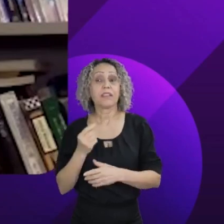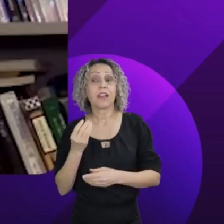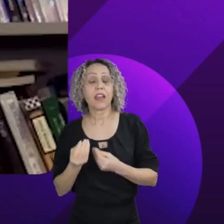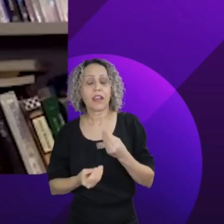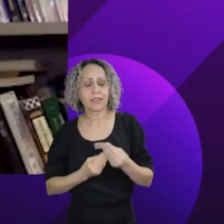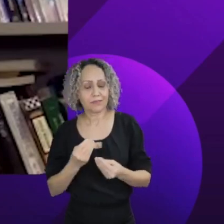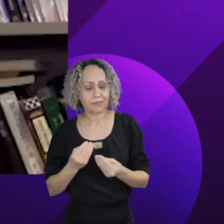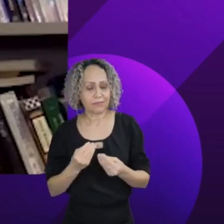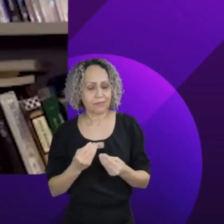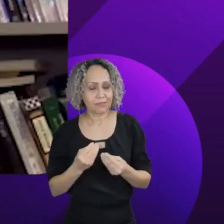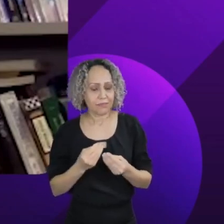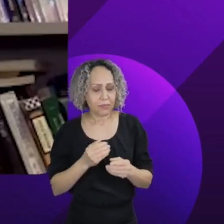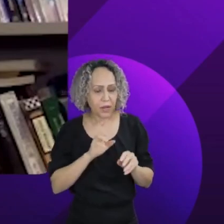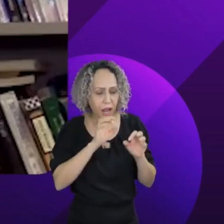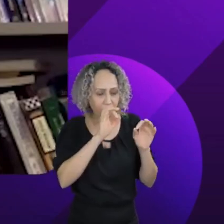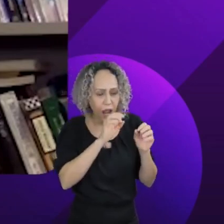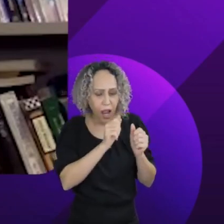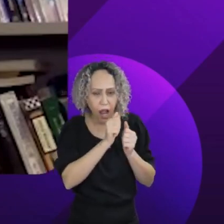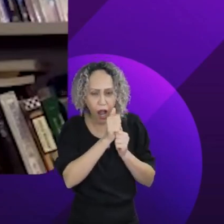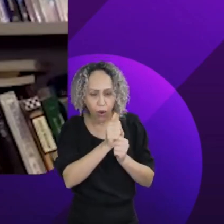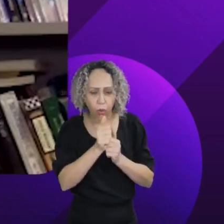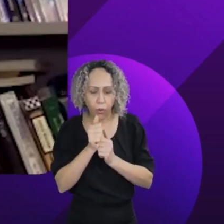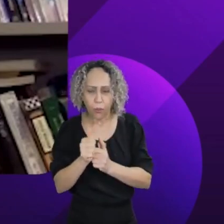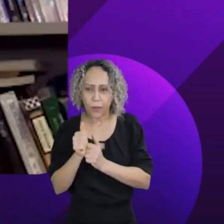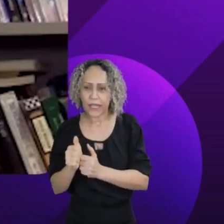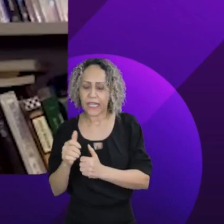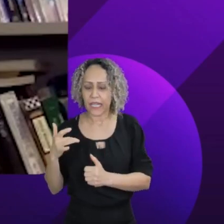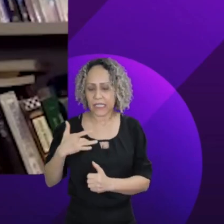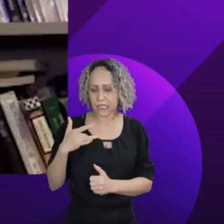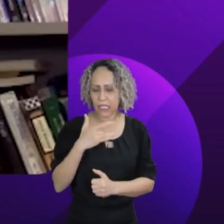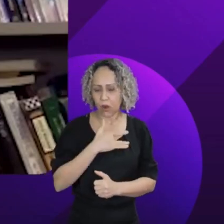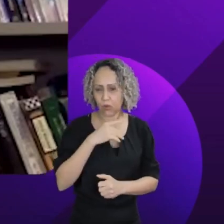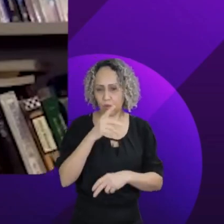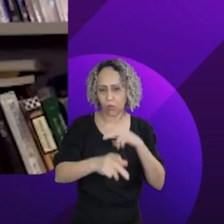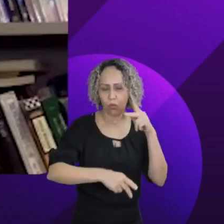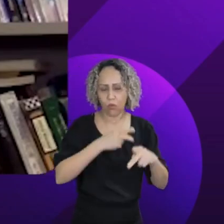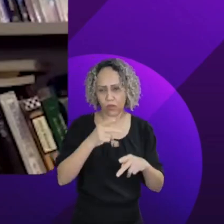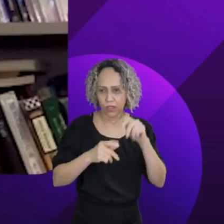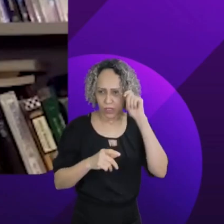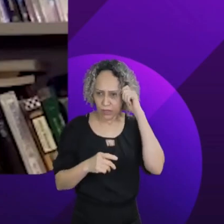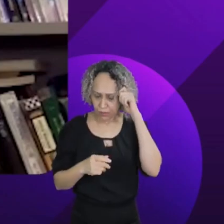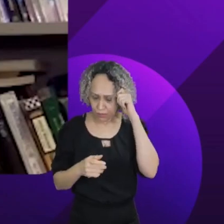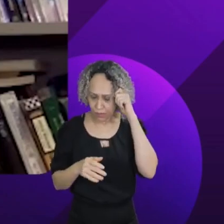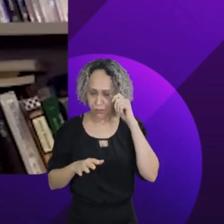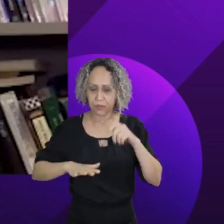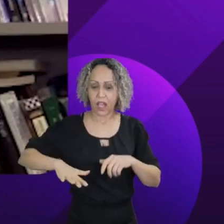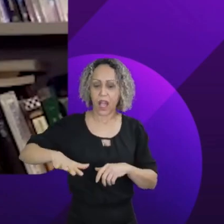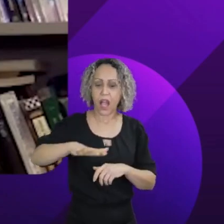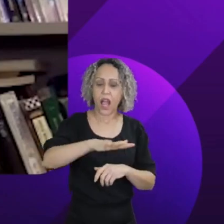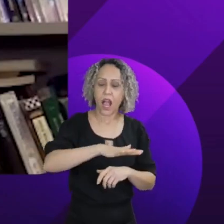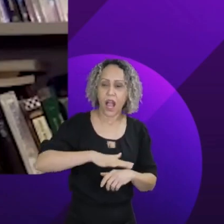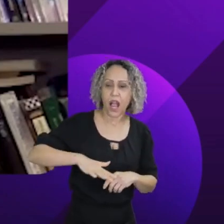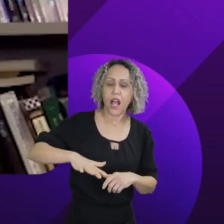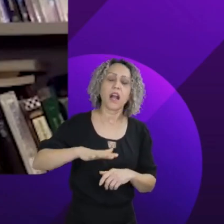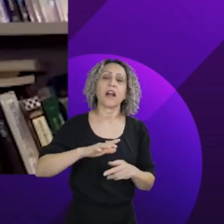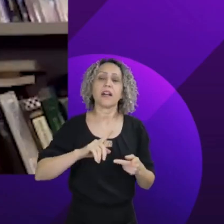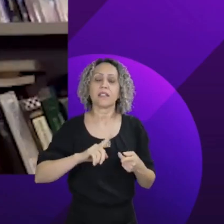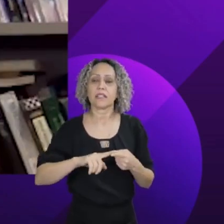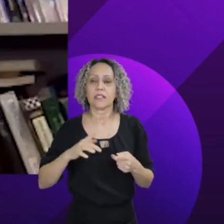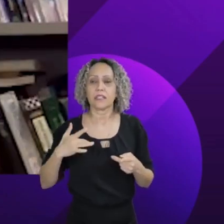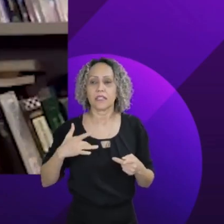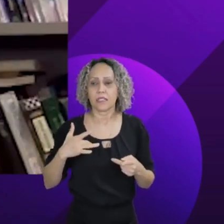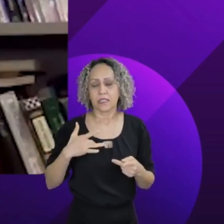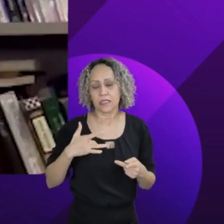área técnica de saúde da população negra, que é uma área que trabalha como a área de saúde mental, de saúde